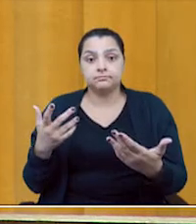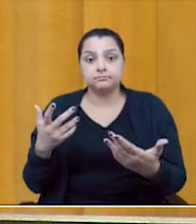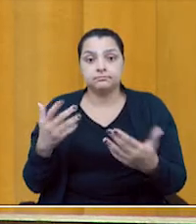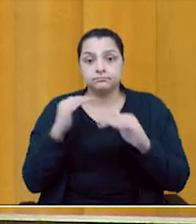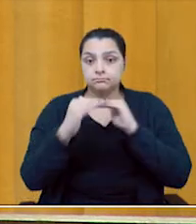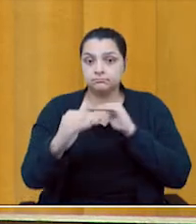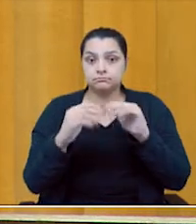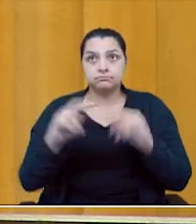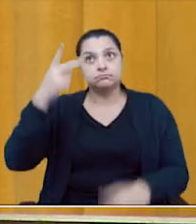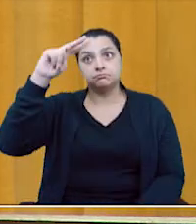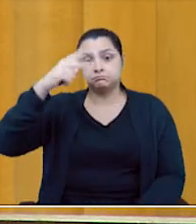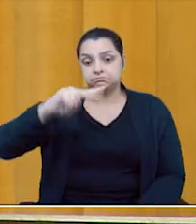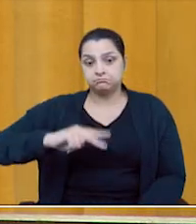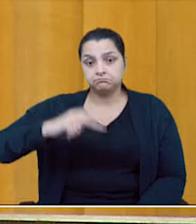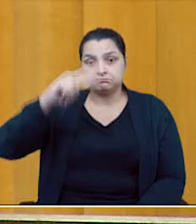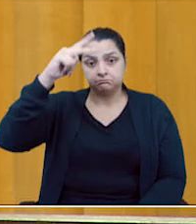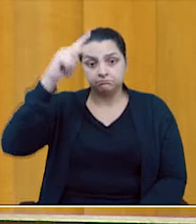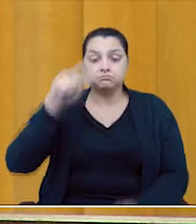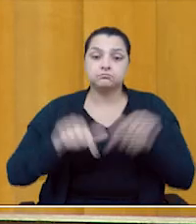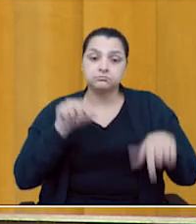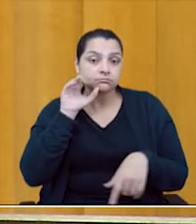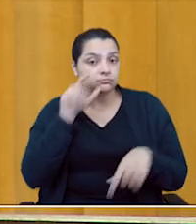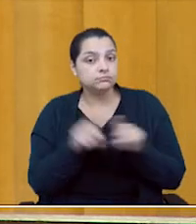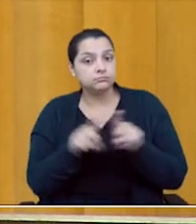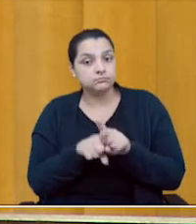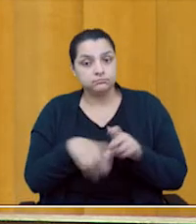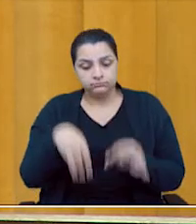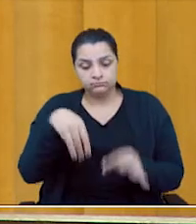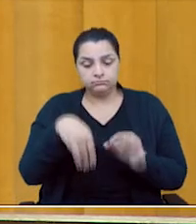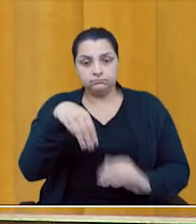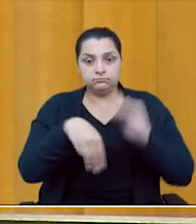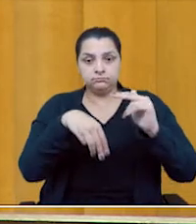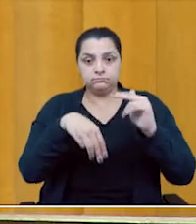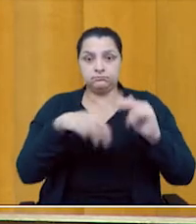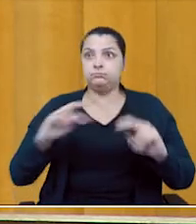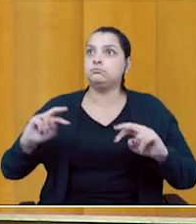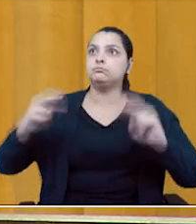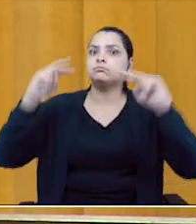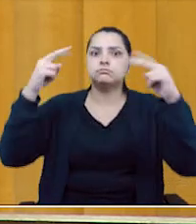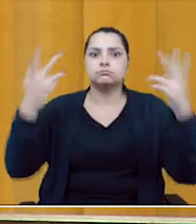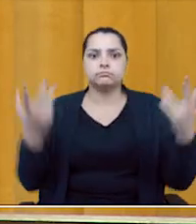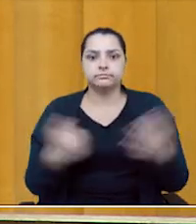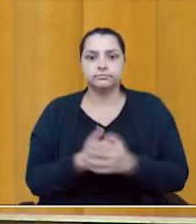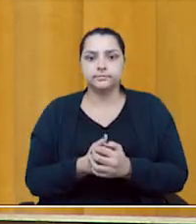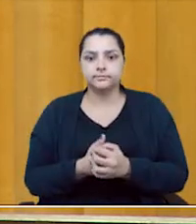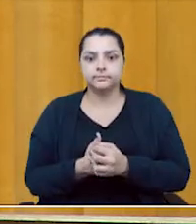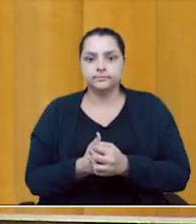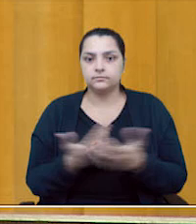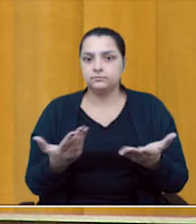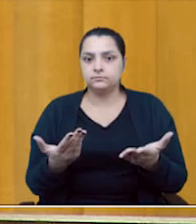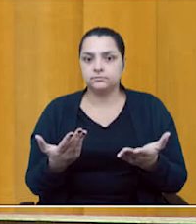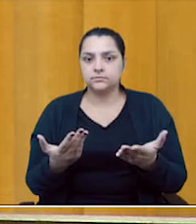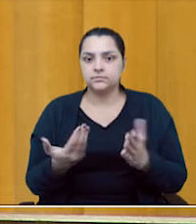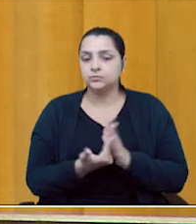que os servidores também, mas especialmente os magistrados não vão se promover, eles não vão se remover, eles não